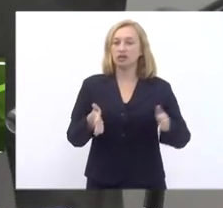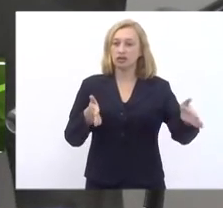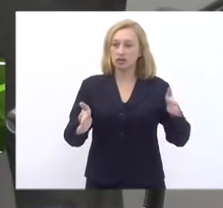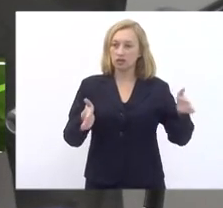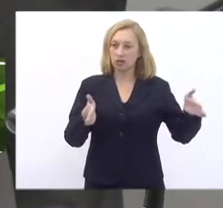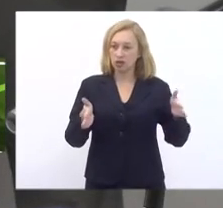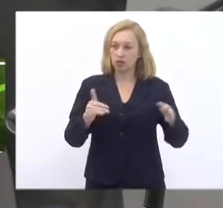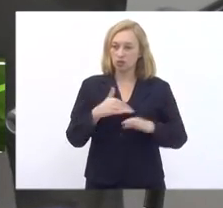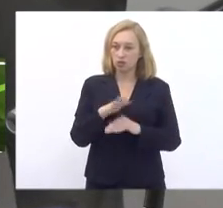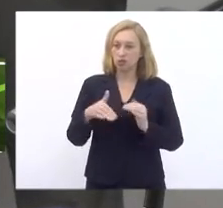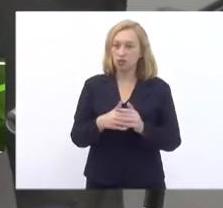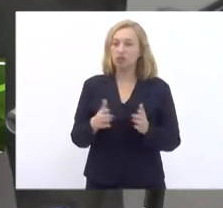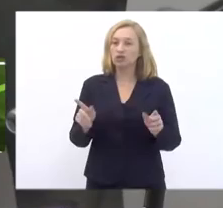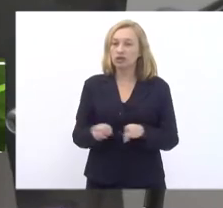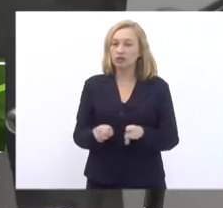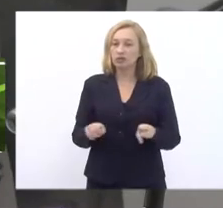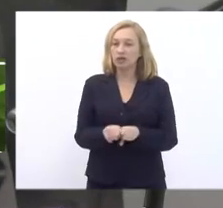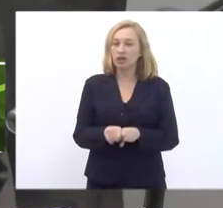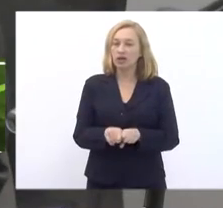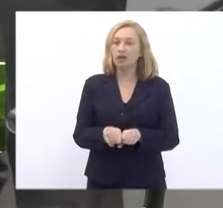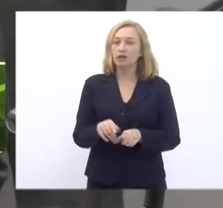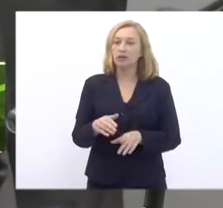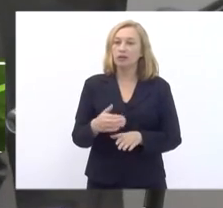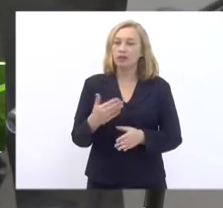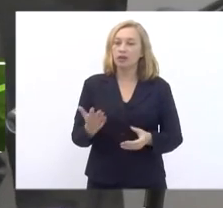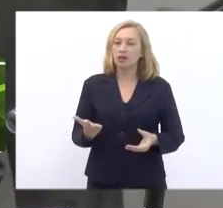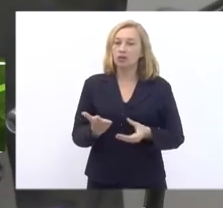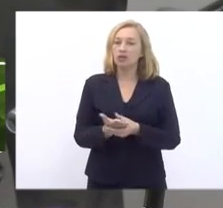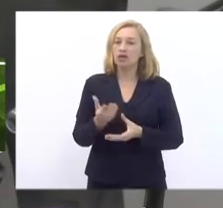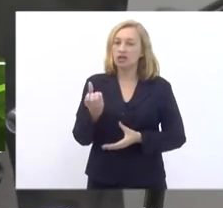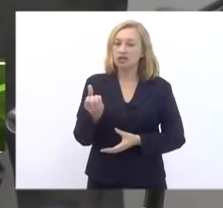tempo, requisitar o processo SEI